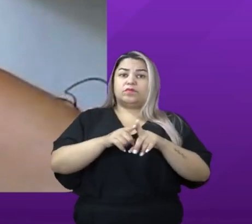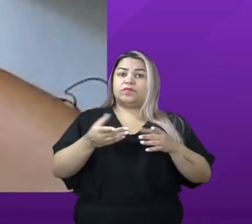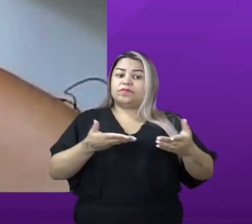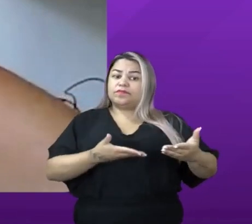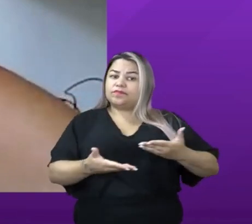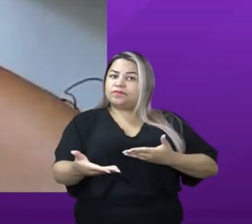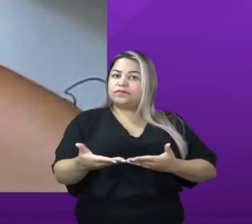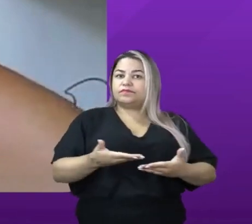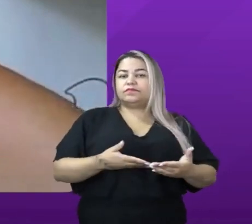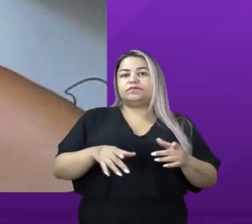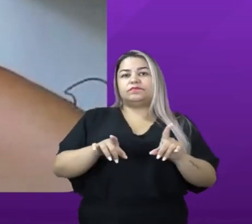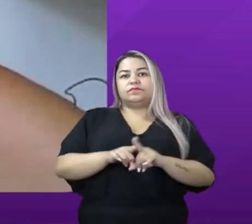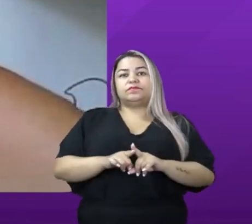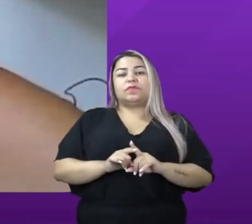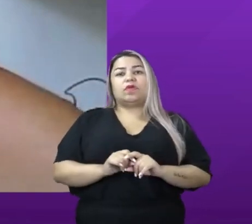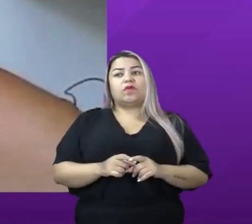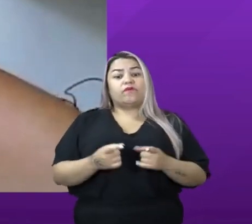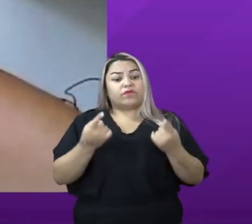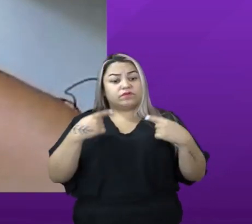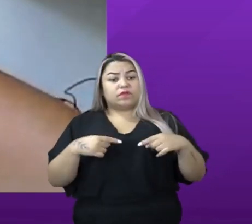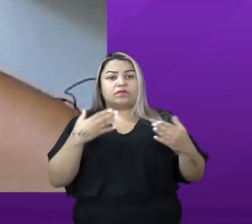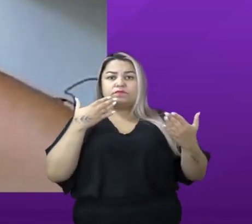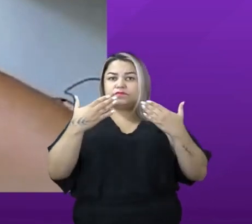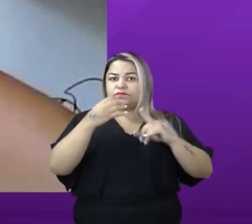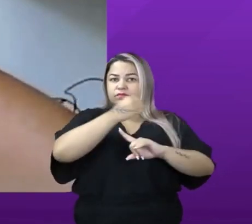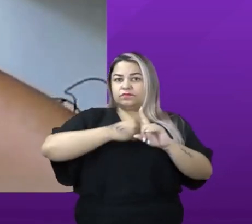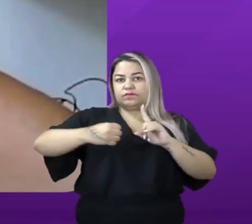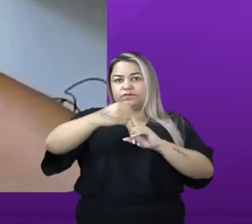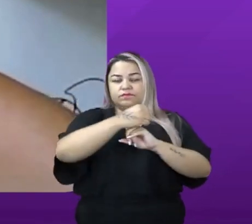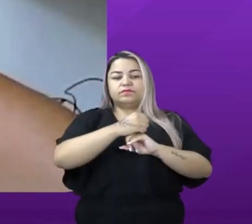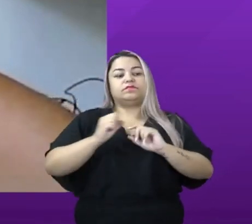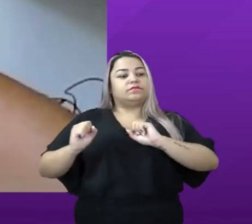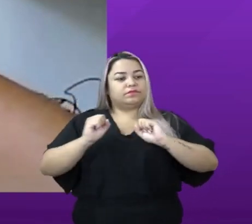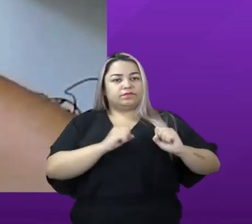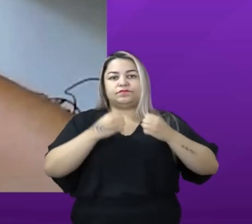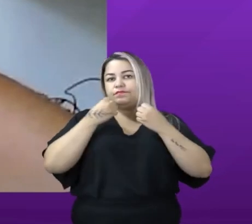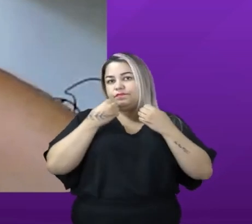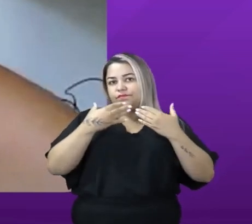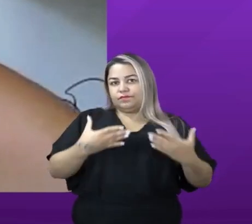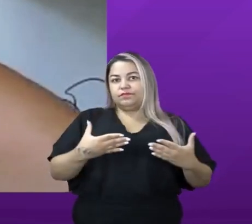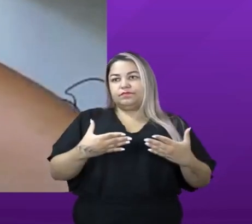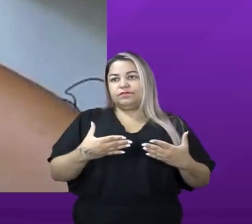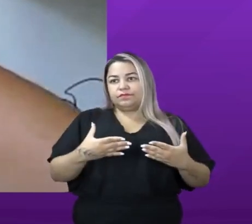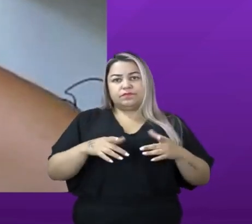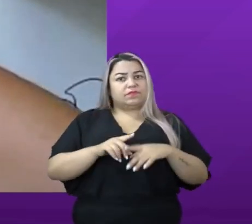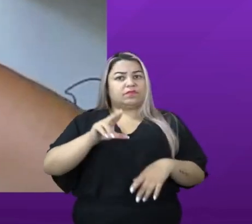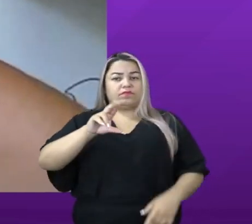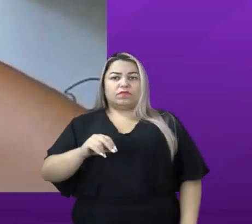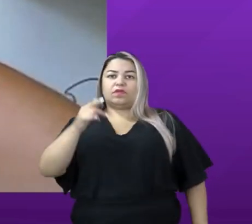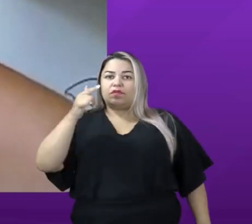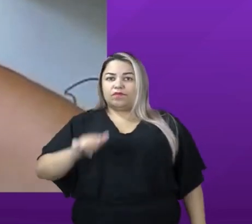3 dimensões, que é a dimensão física, psicológica e social. Então, você pode estar bem numa dessas dimensões e não estar bem na